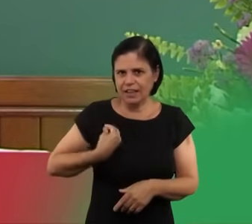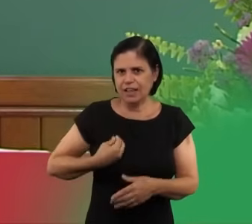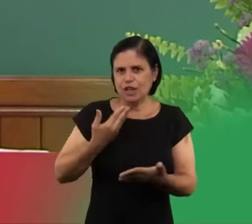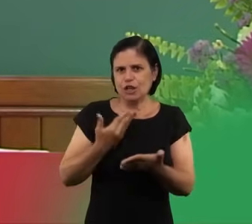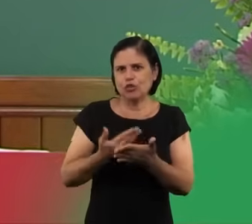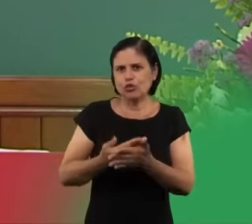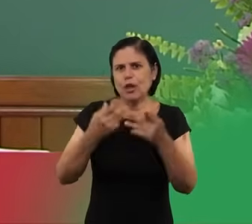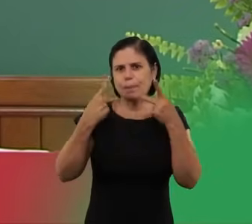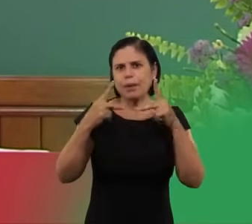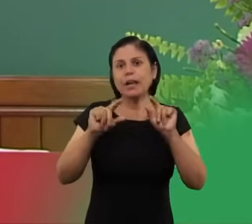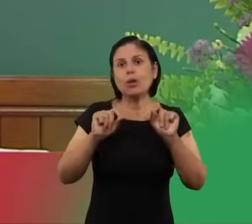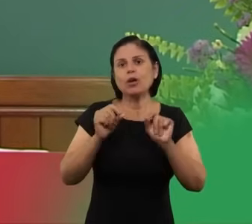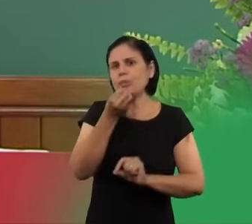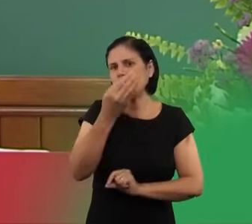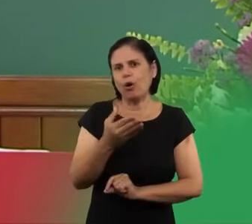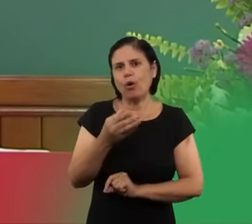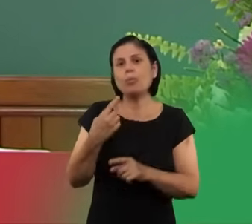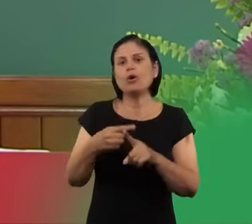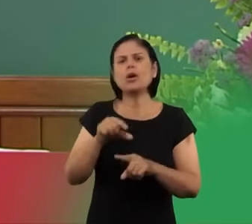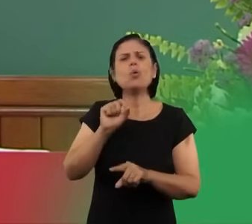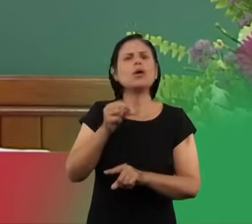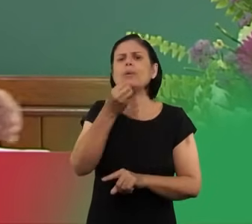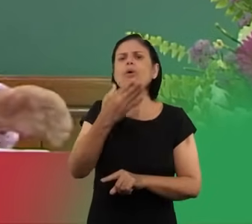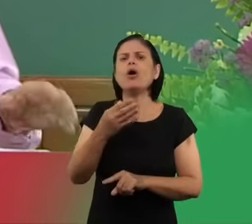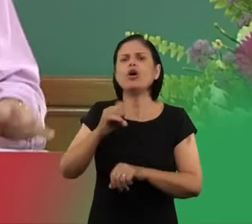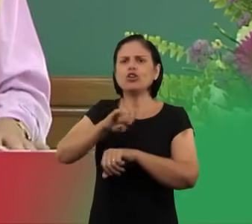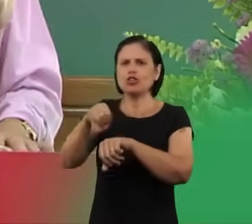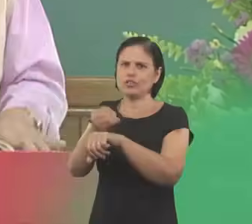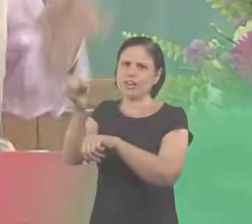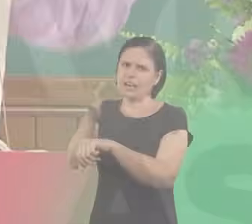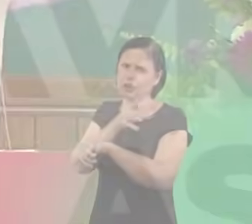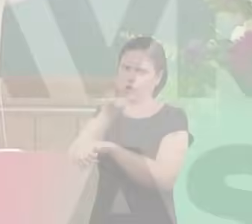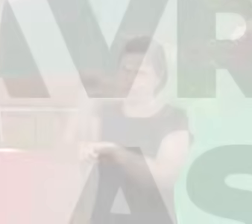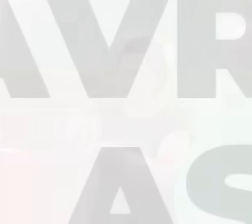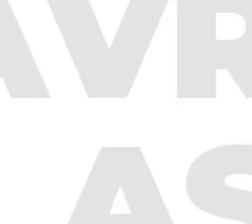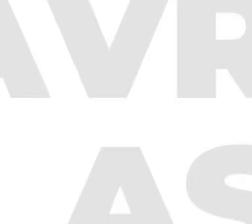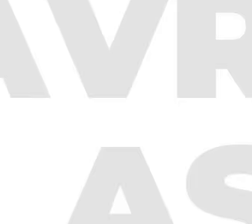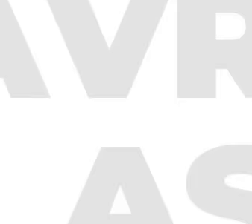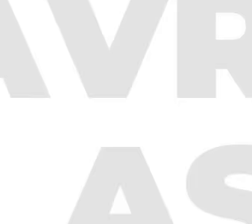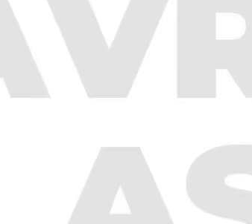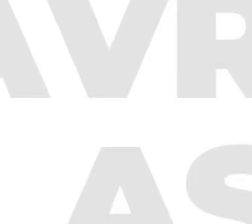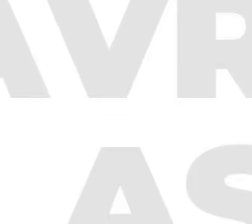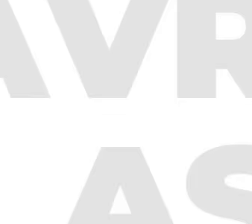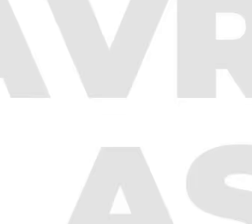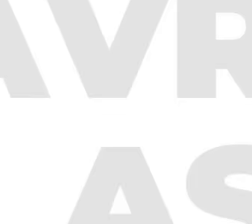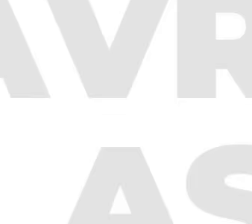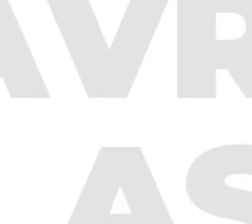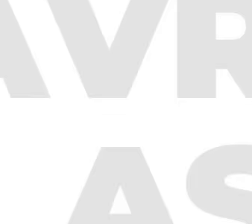Jerusalém que desce do céu. Vamos ficar de pé, vamos encerrar. Tchau.